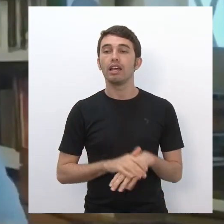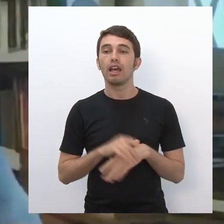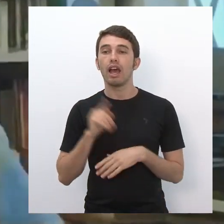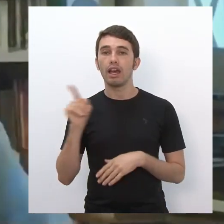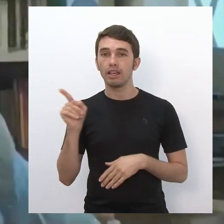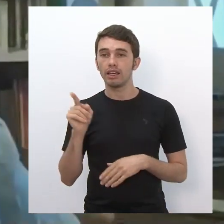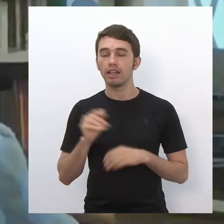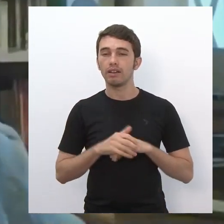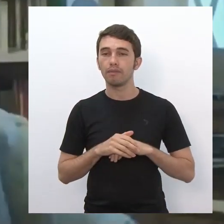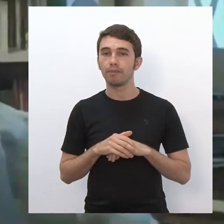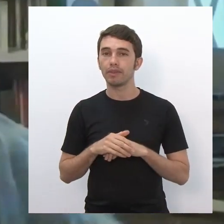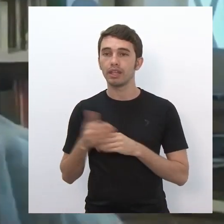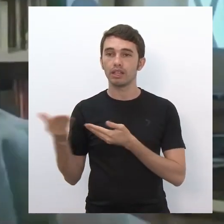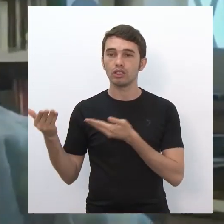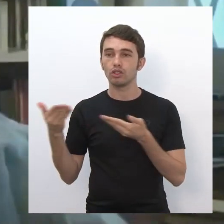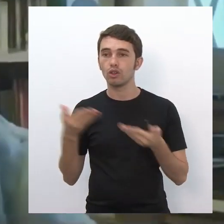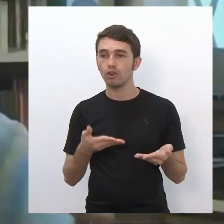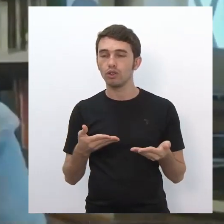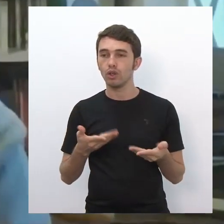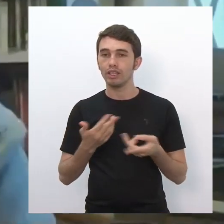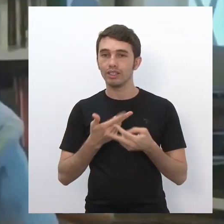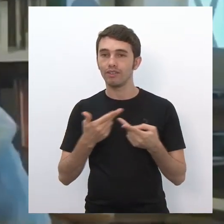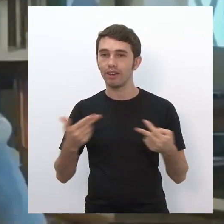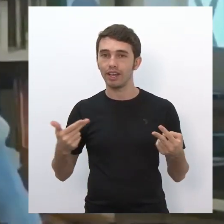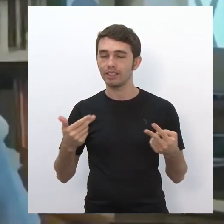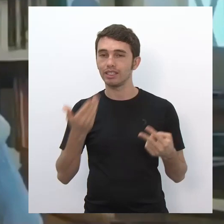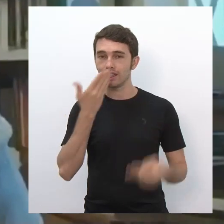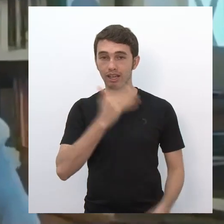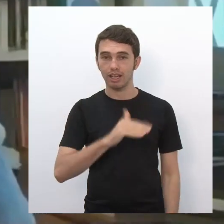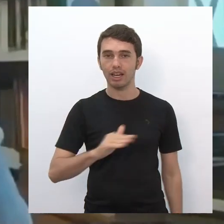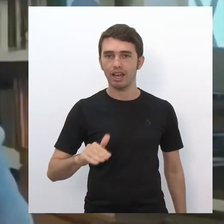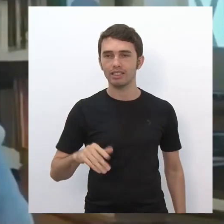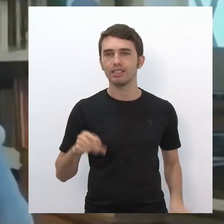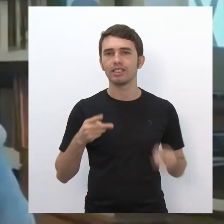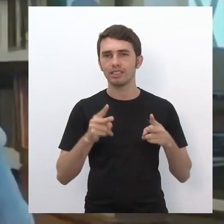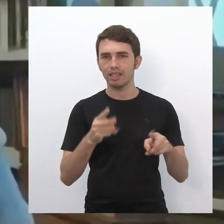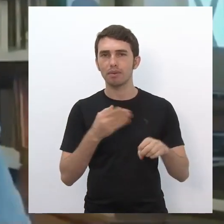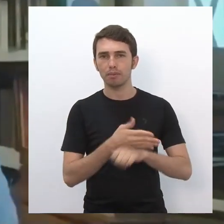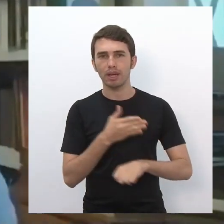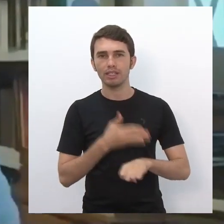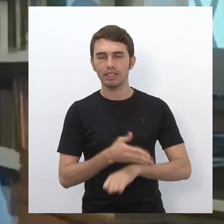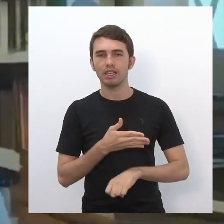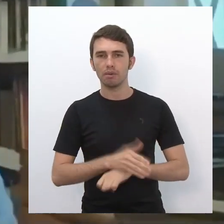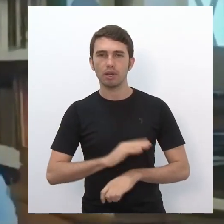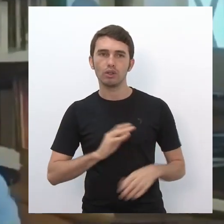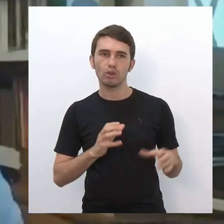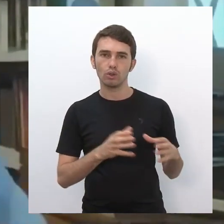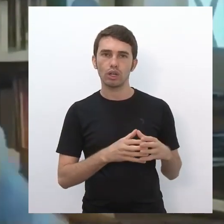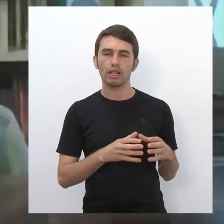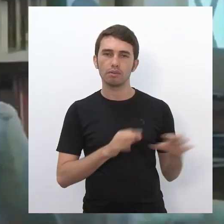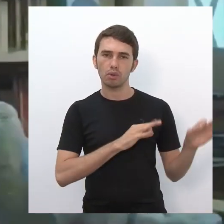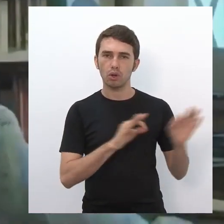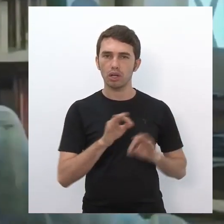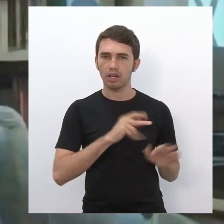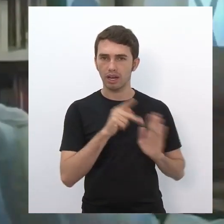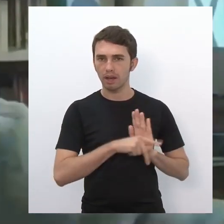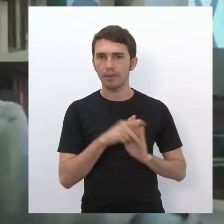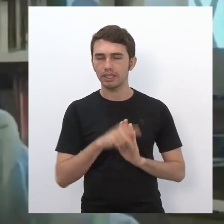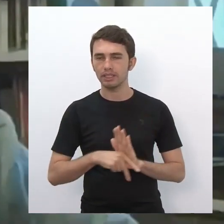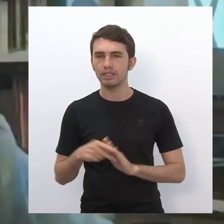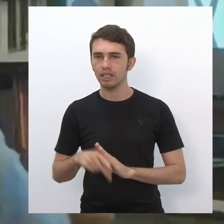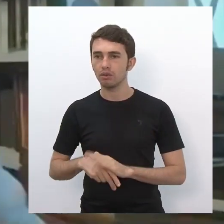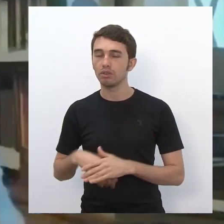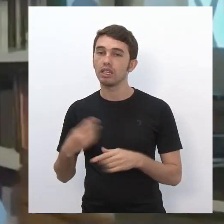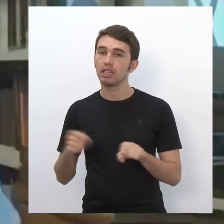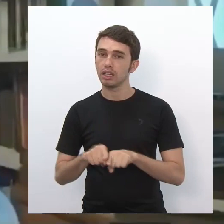E convidamos as várias crianças que participam das nossas programações, entre